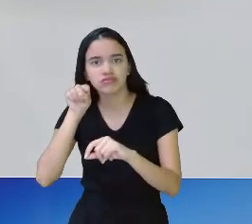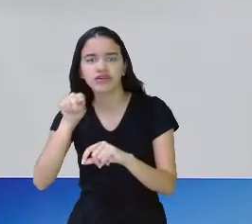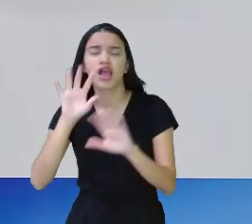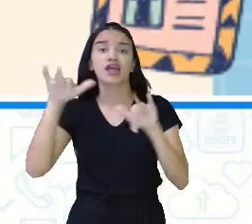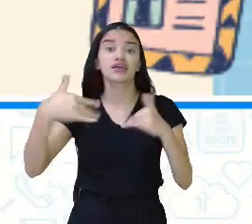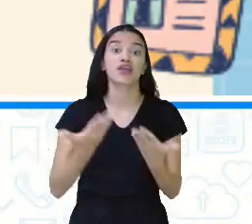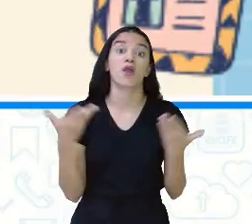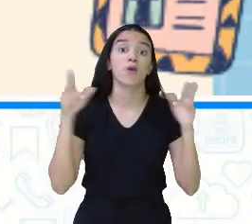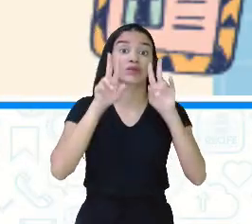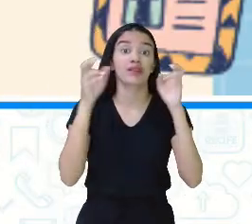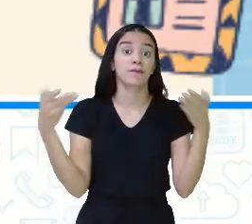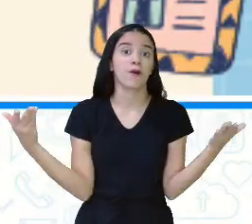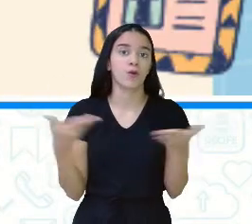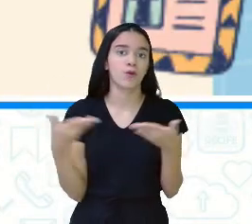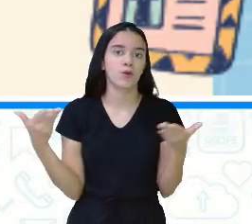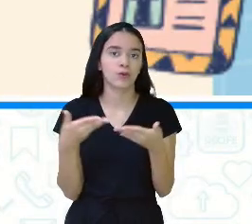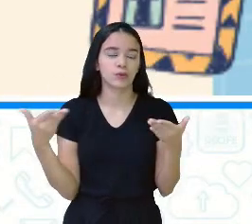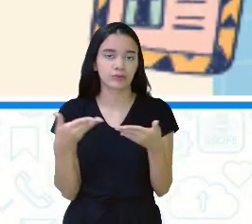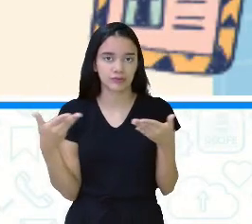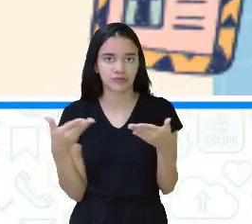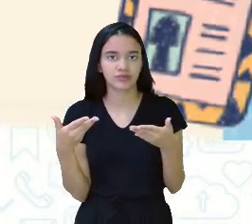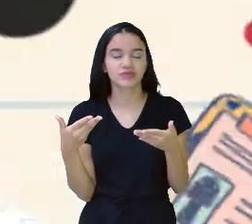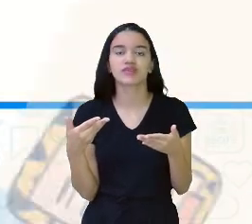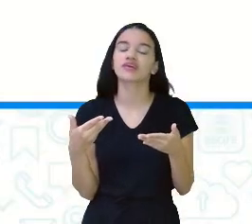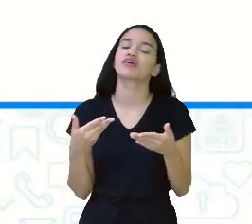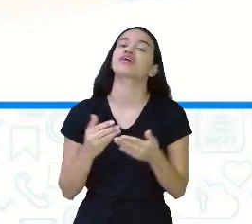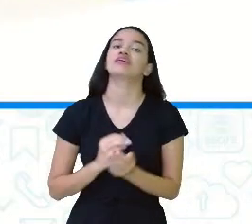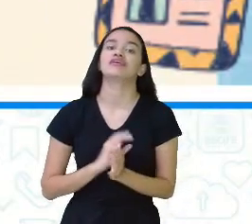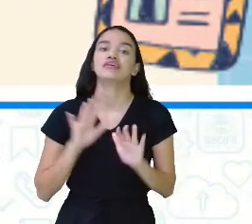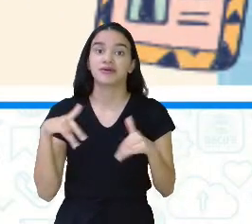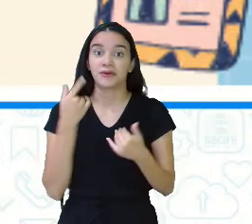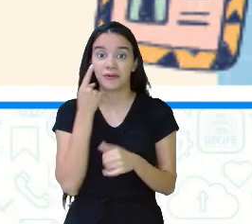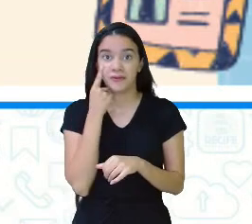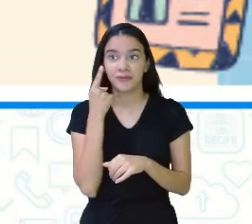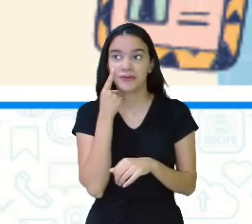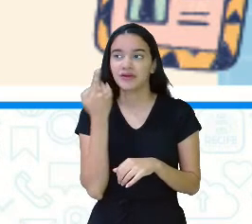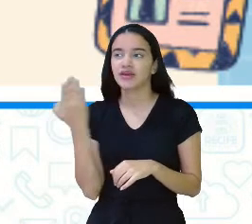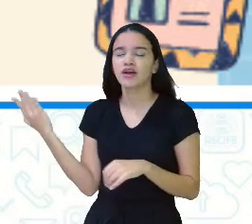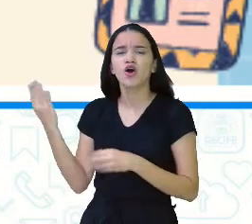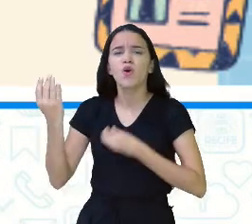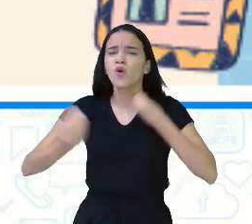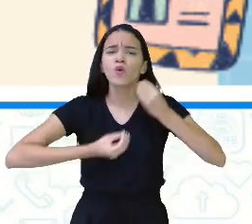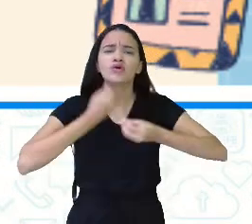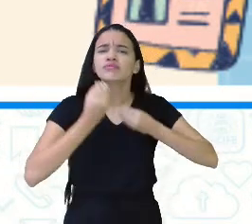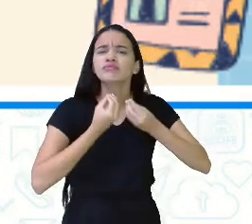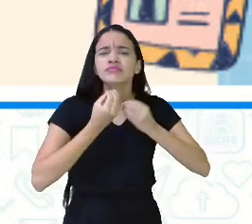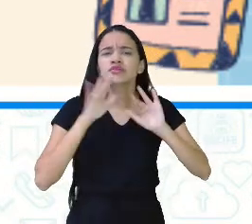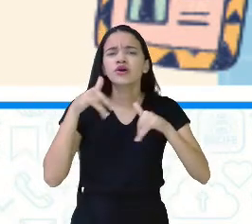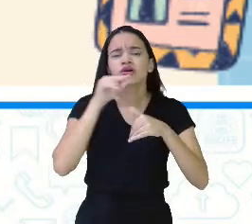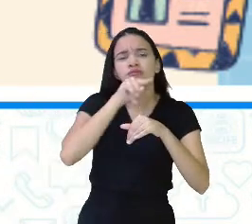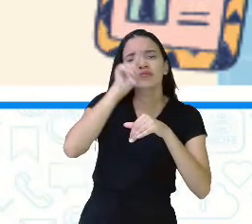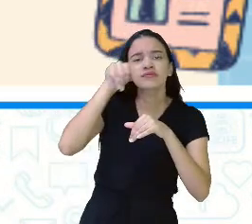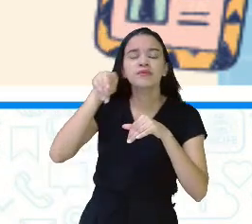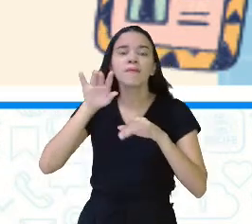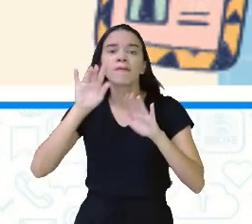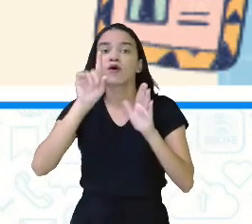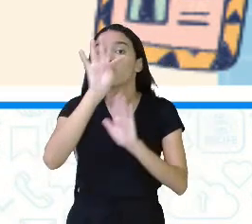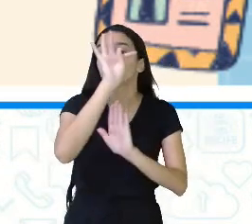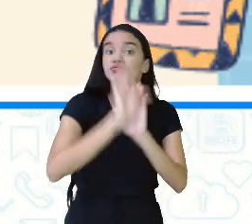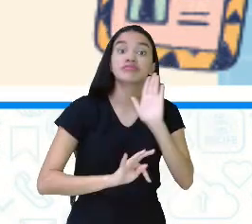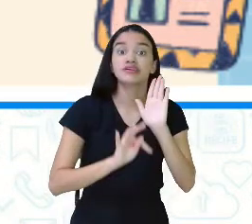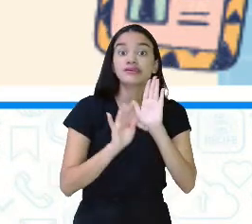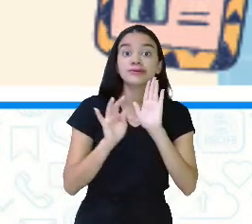tema hoje. Sinais de pontuação. Como pontuar um texto de